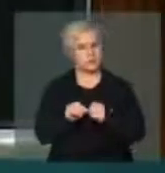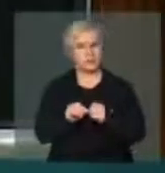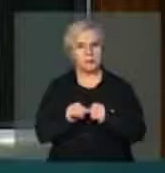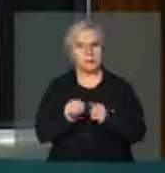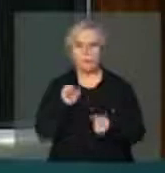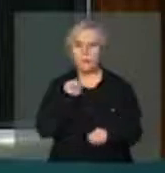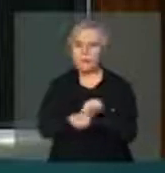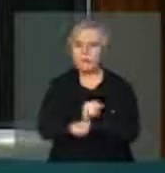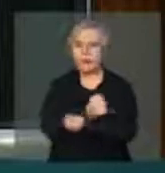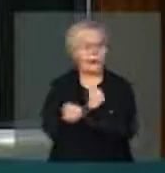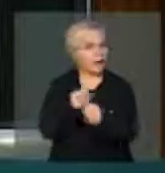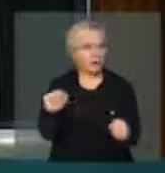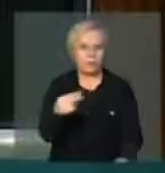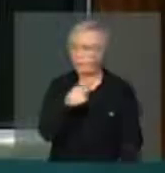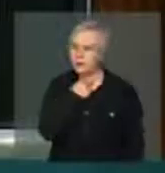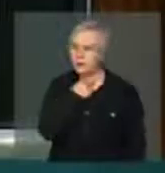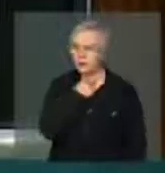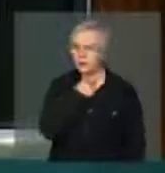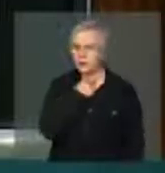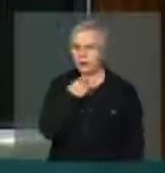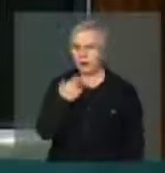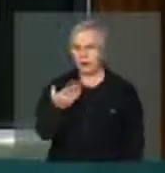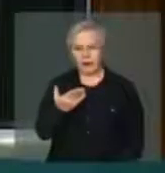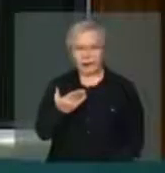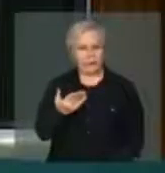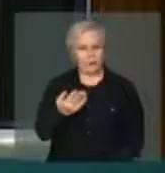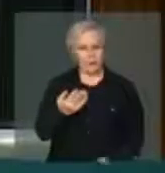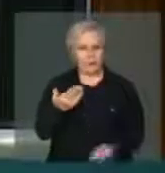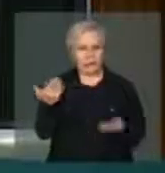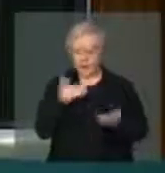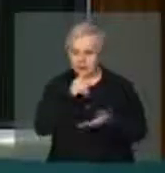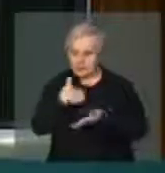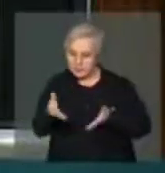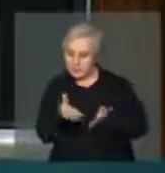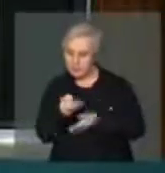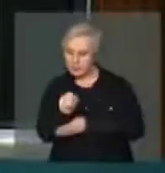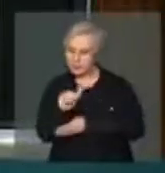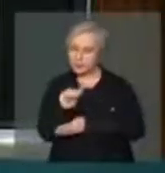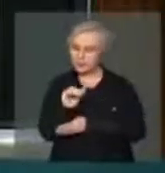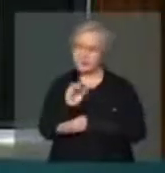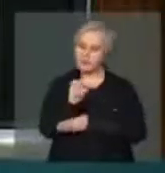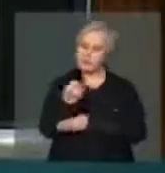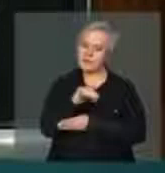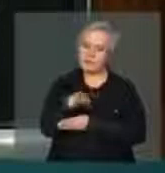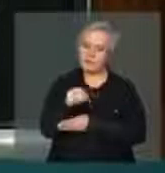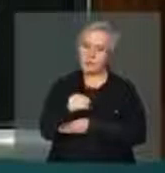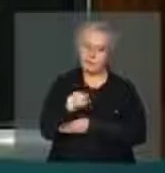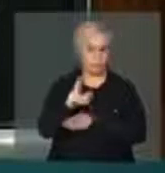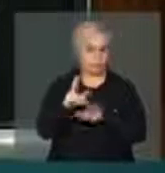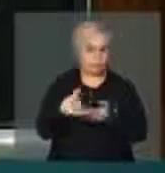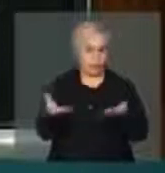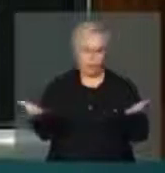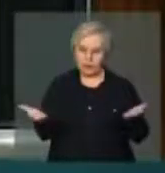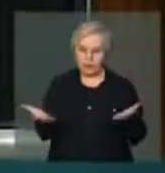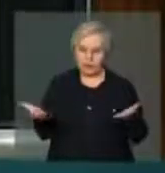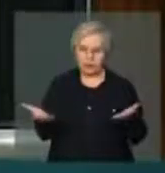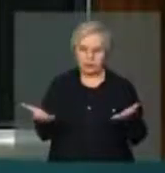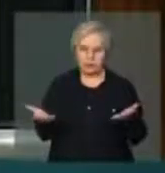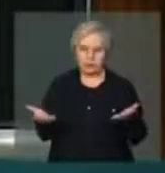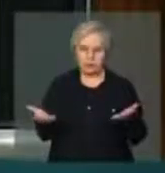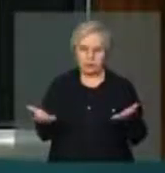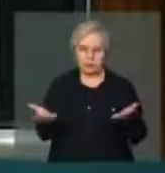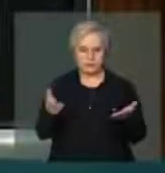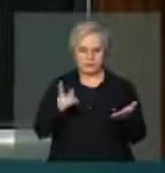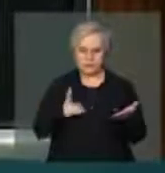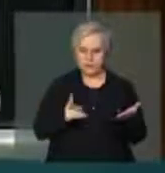parar, porque esse Rio São Francisco, da maneira como está, sem a produção que